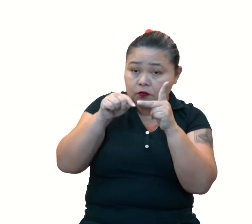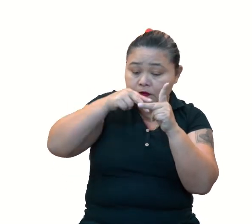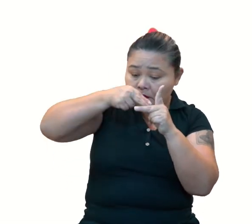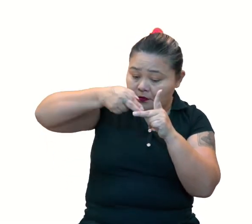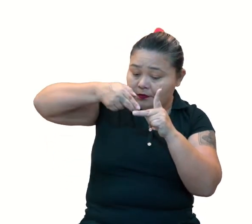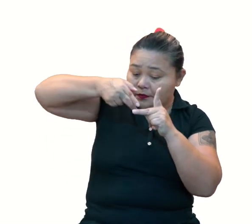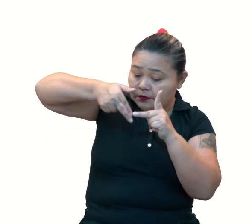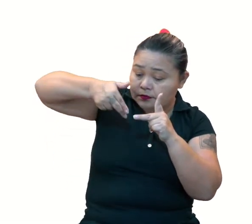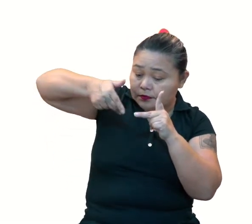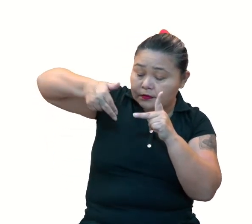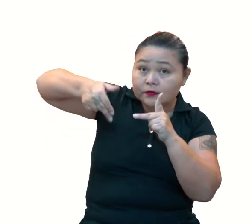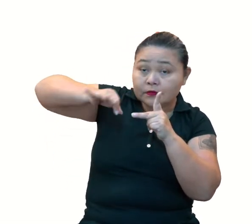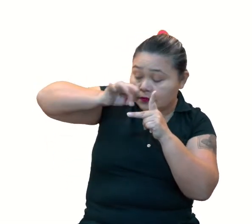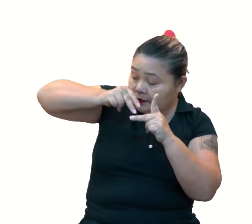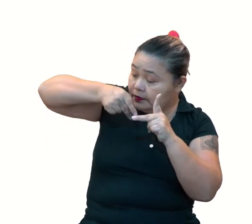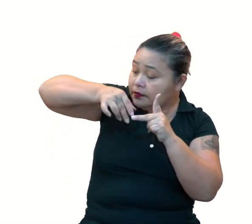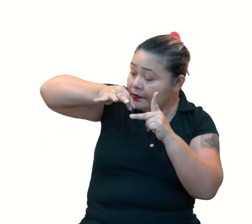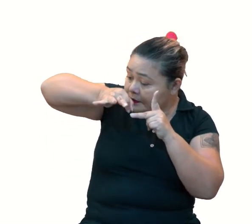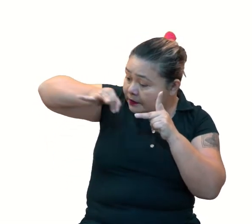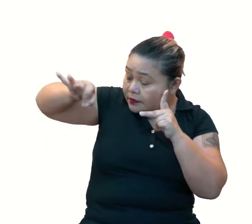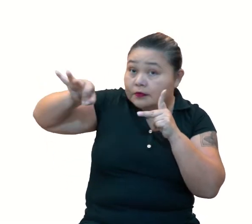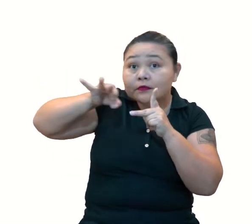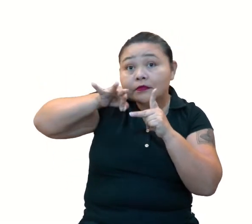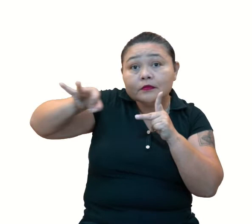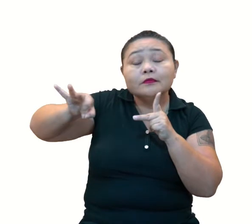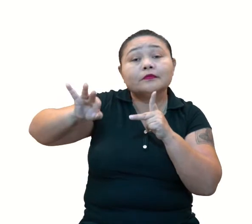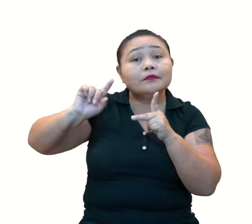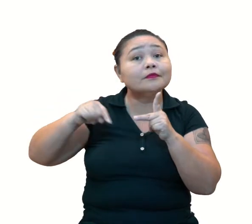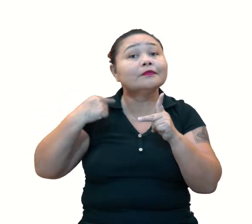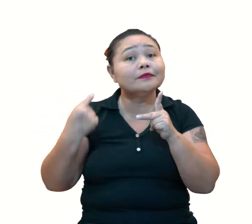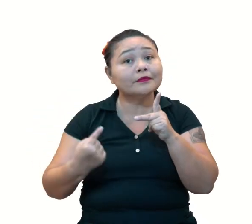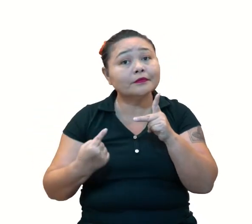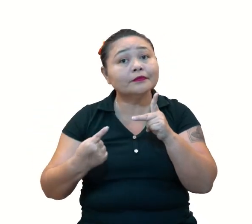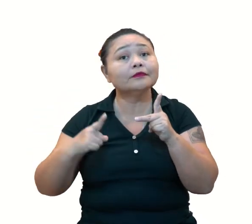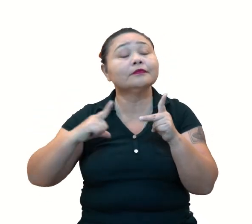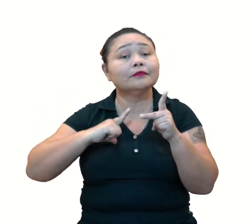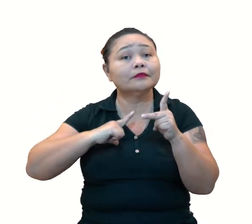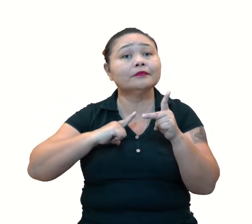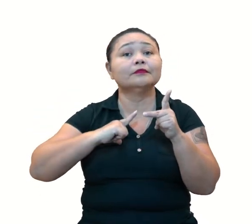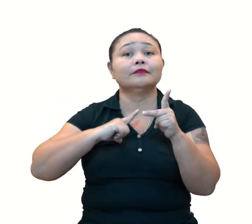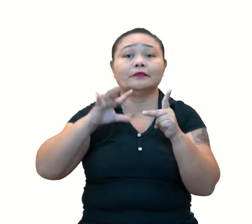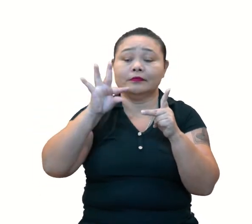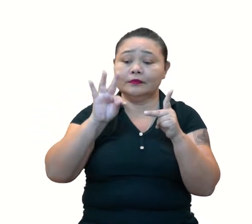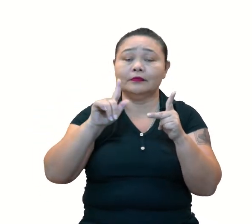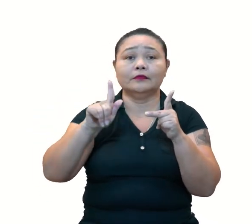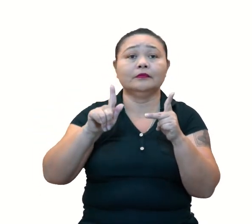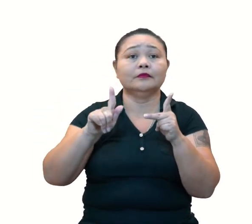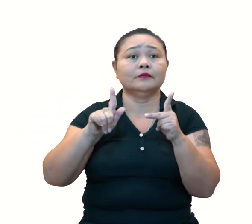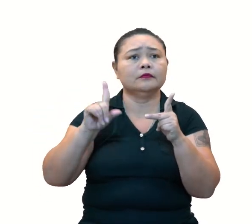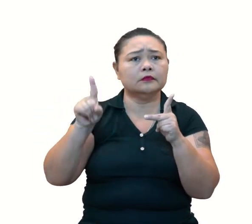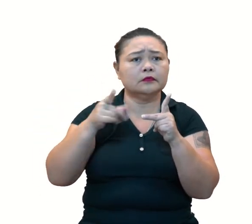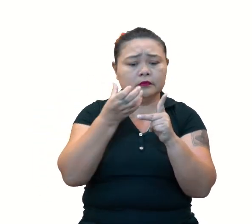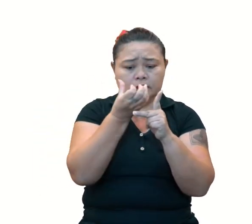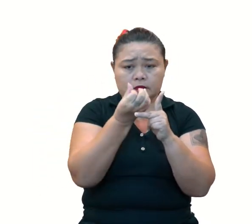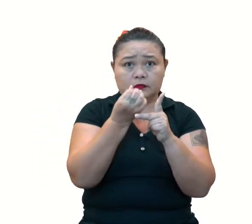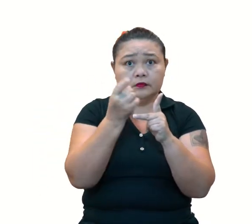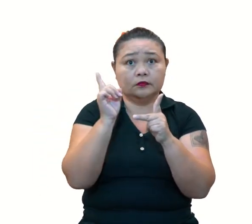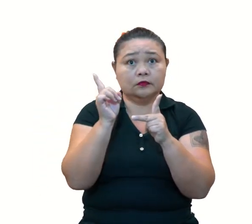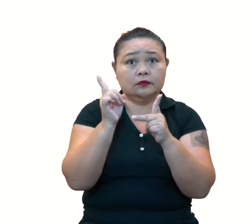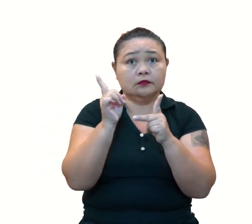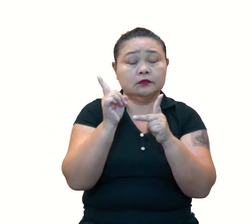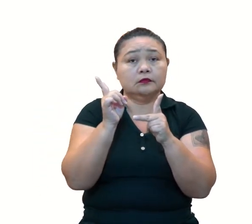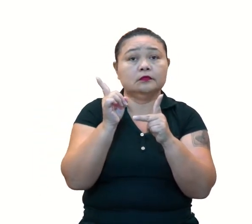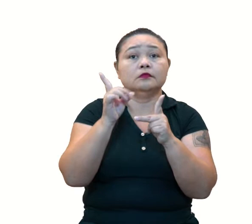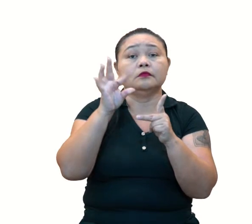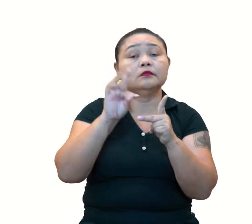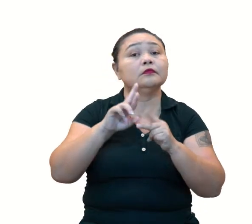passos, a nossa medida. Beleza, então se eu tenho que usar a tangente, vamos lá? Ah, aqui é de 60 graus, né? Então, a